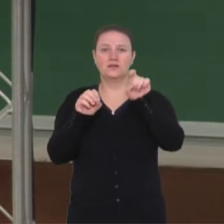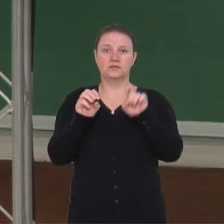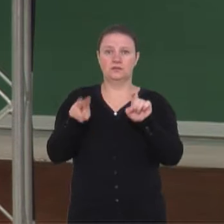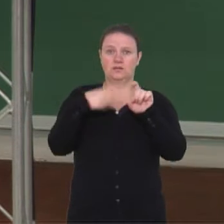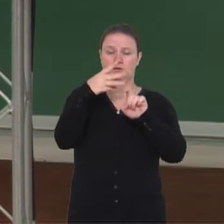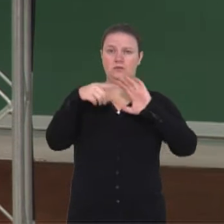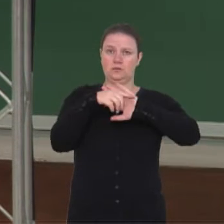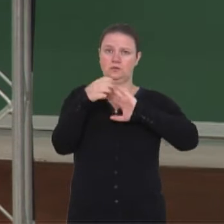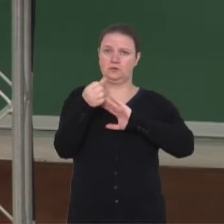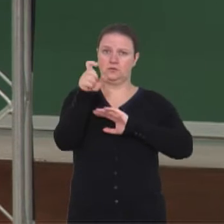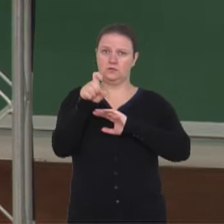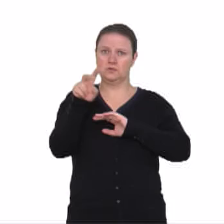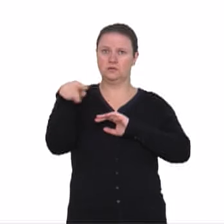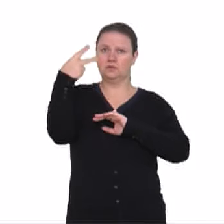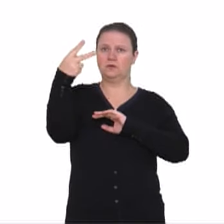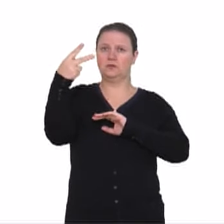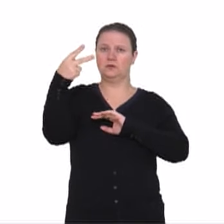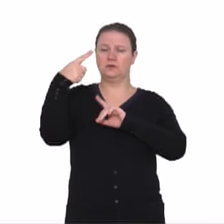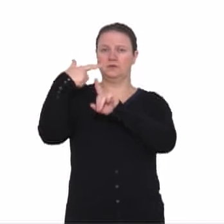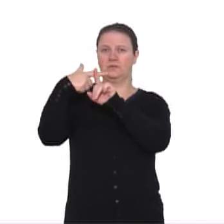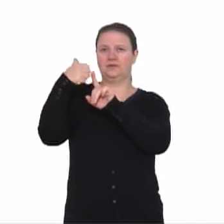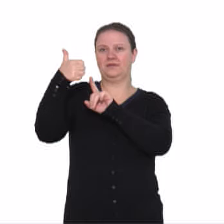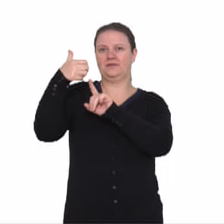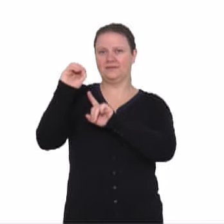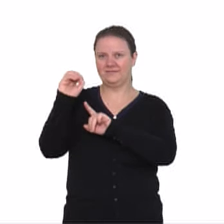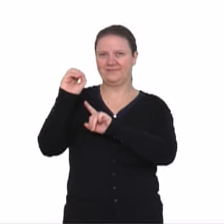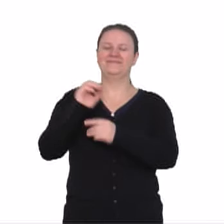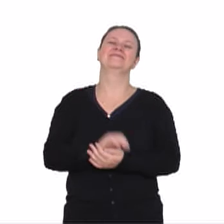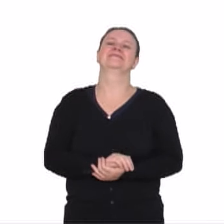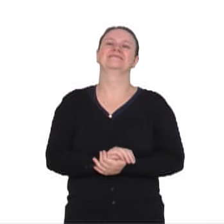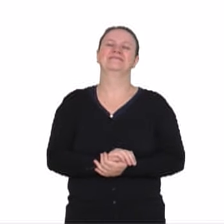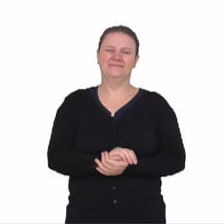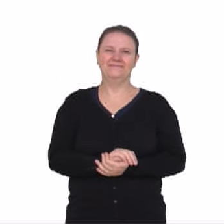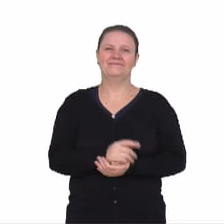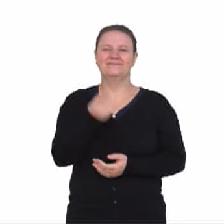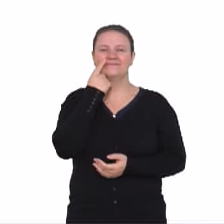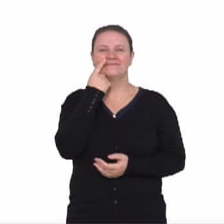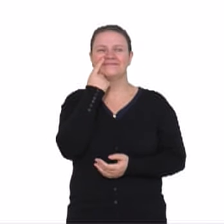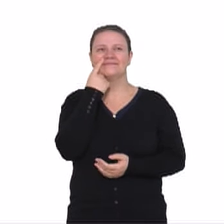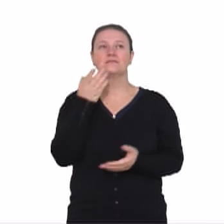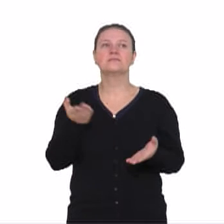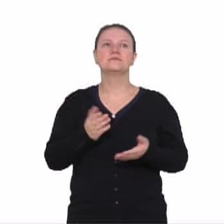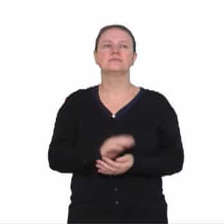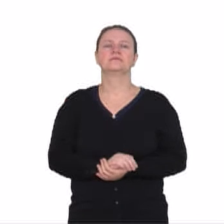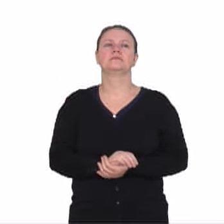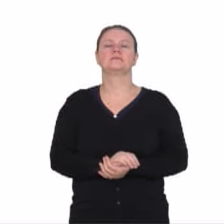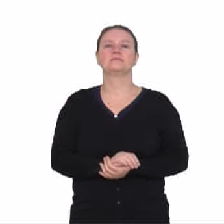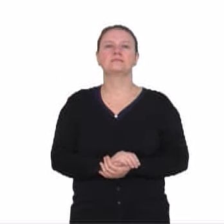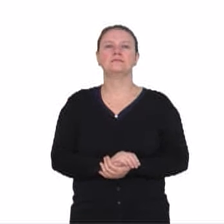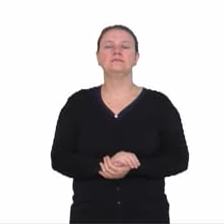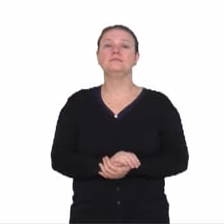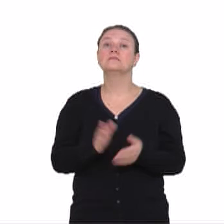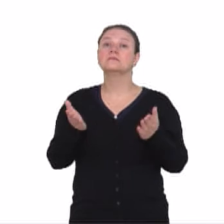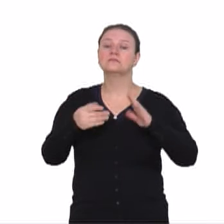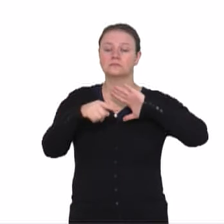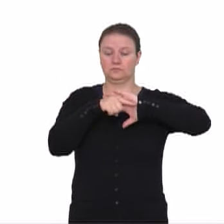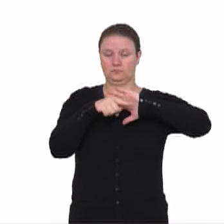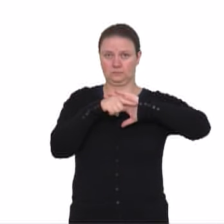cubo menos 6x ao quadrado mais 10. Vamos à subtração? Subtração.